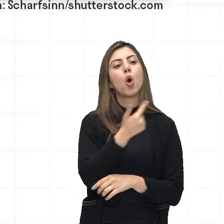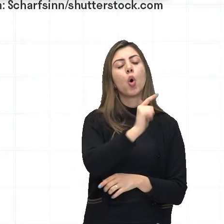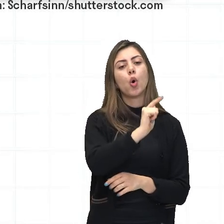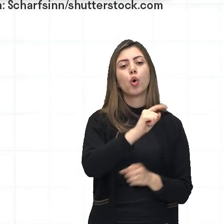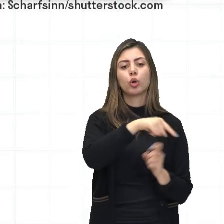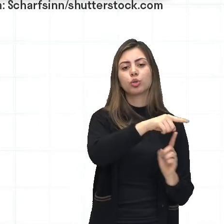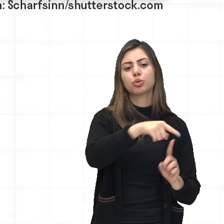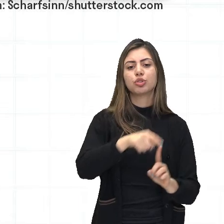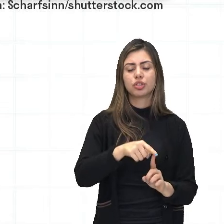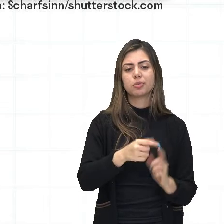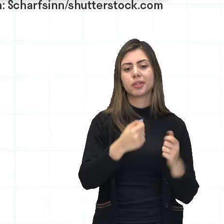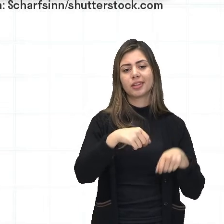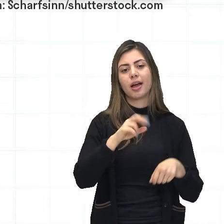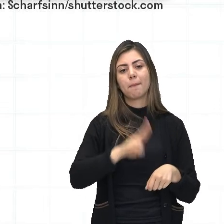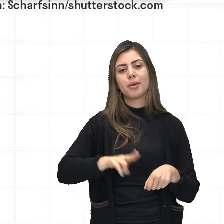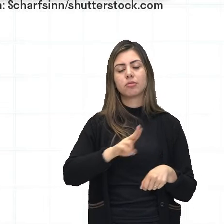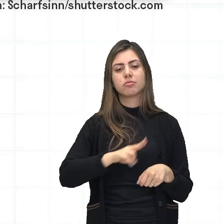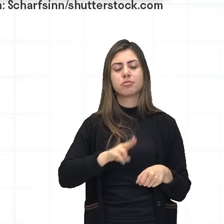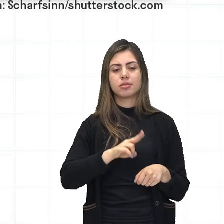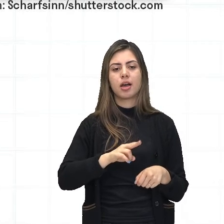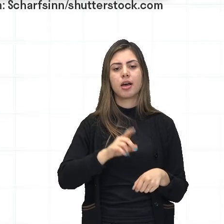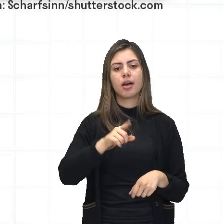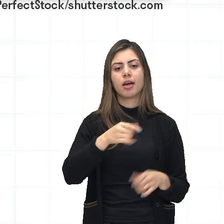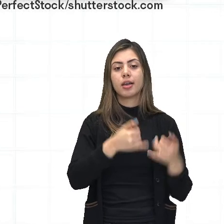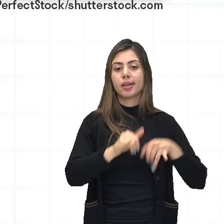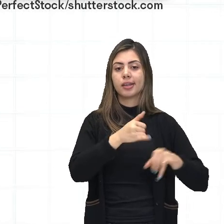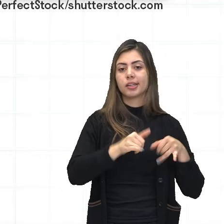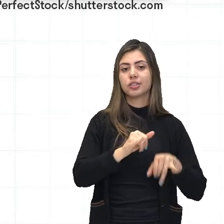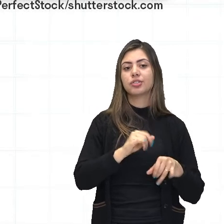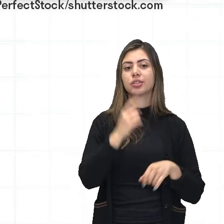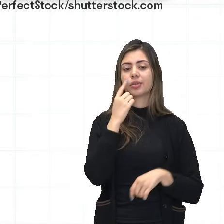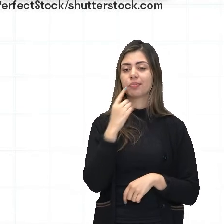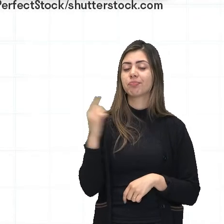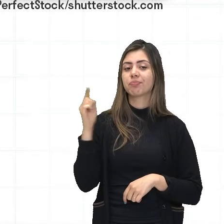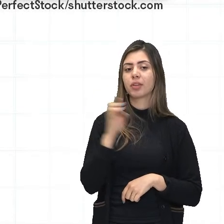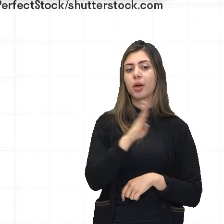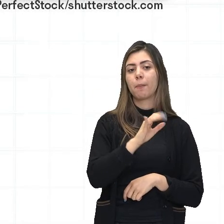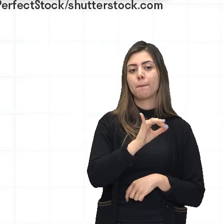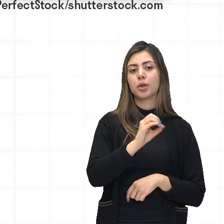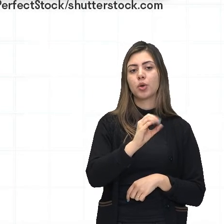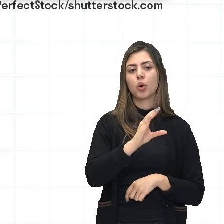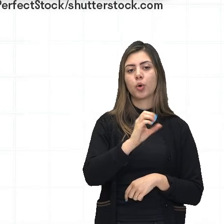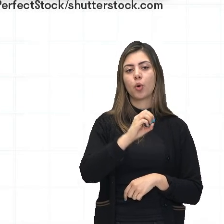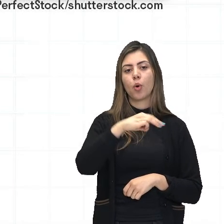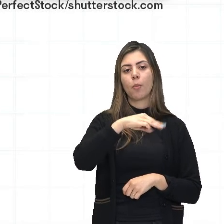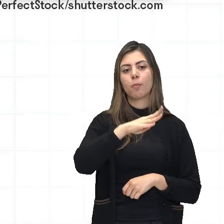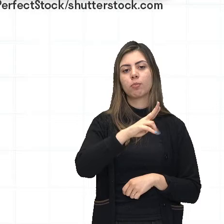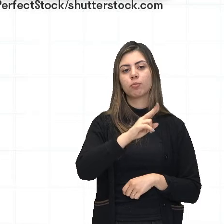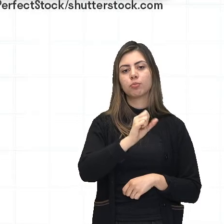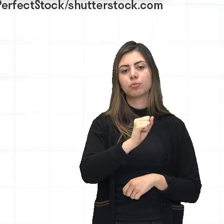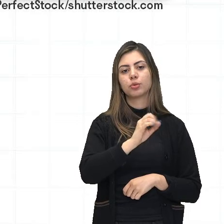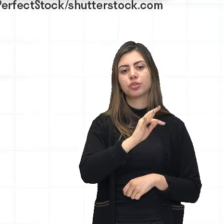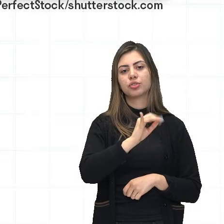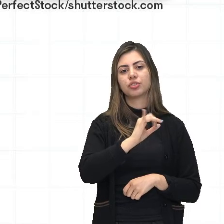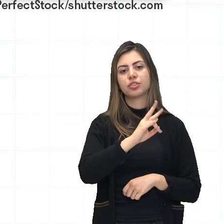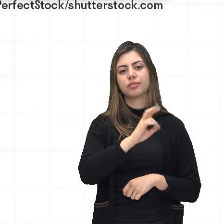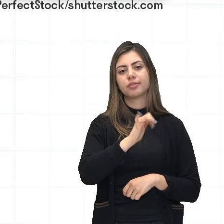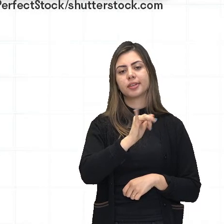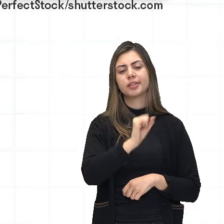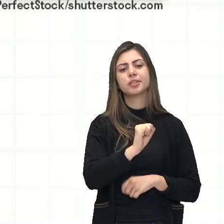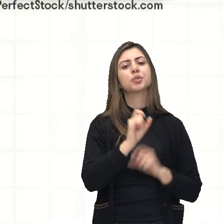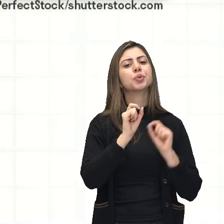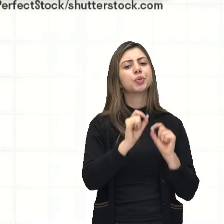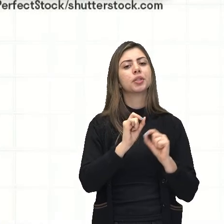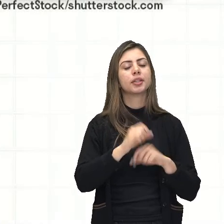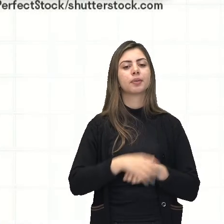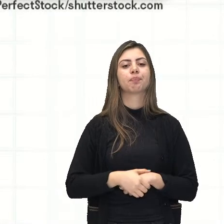nós temos é a utilização dos biocombustíveis. E o que são esses biocombustíveis? São